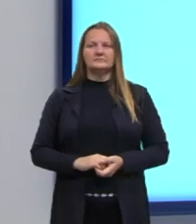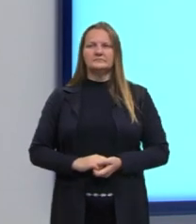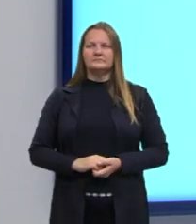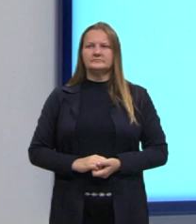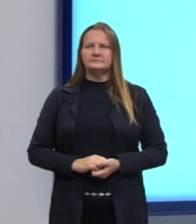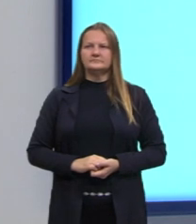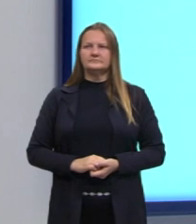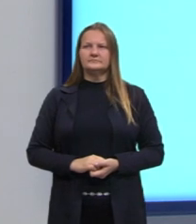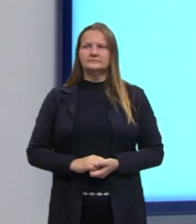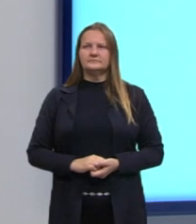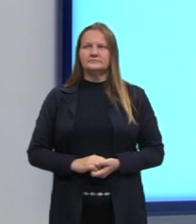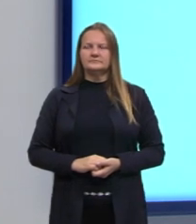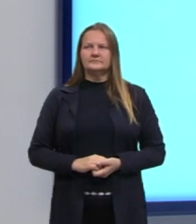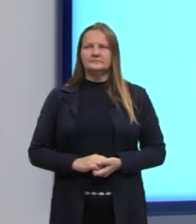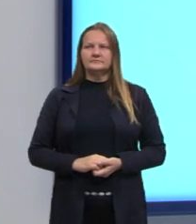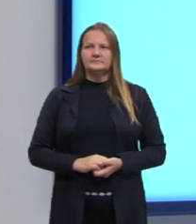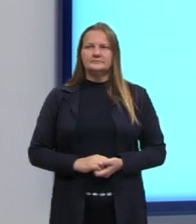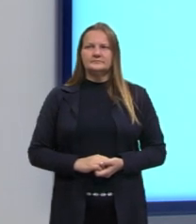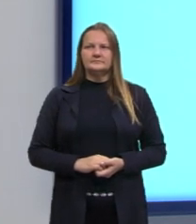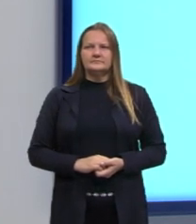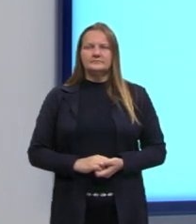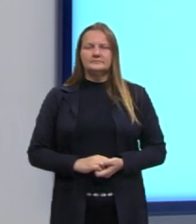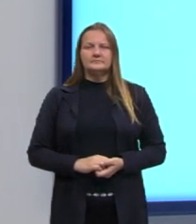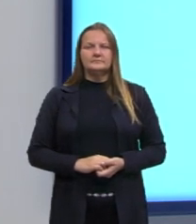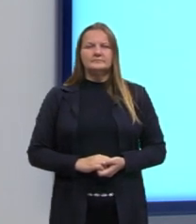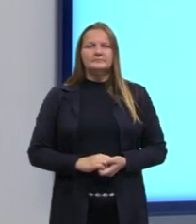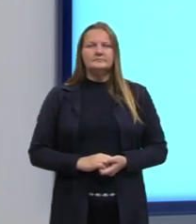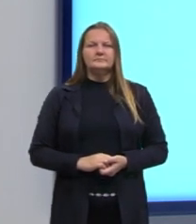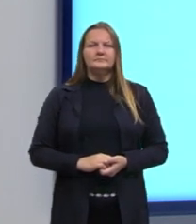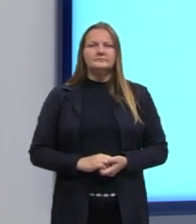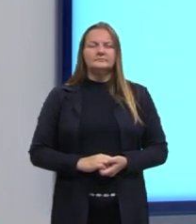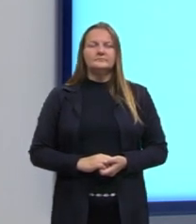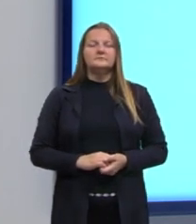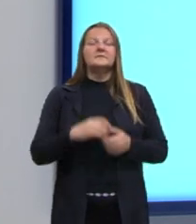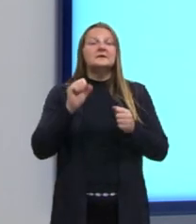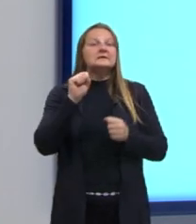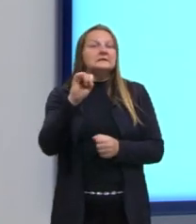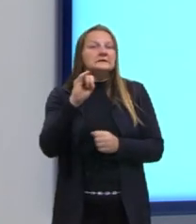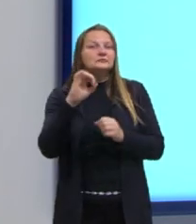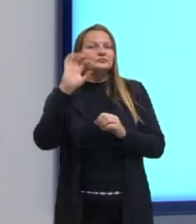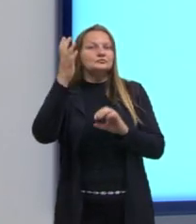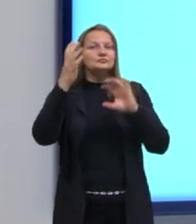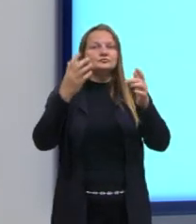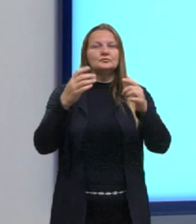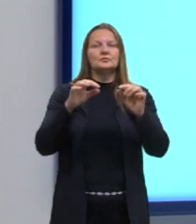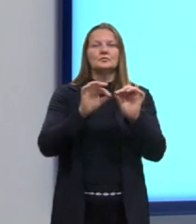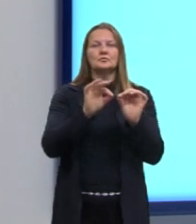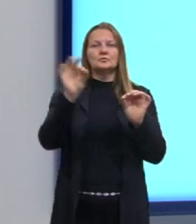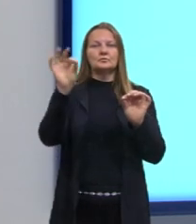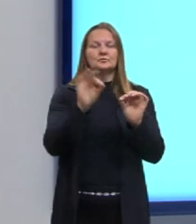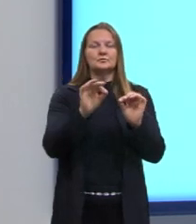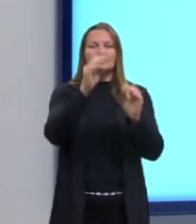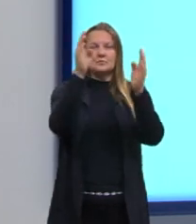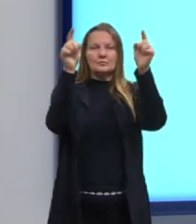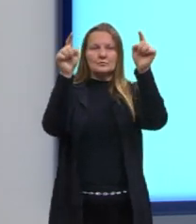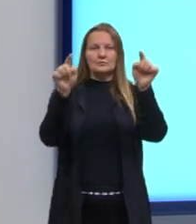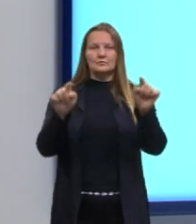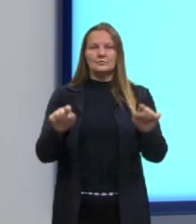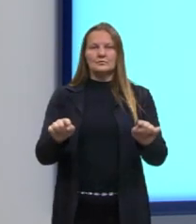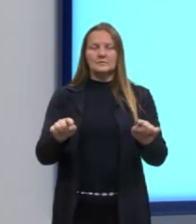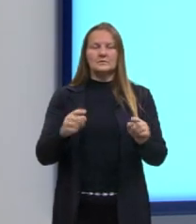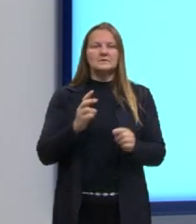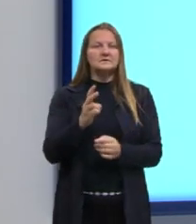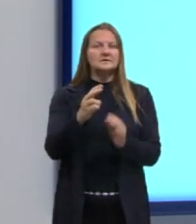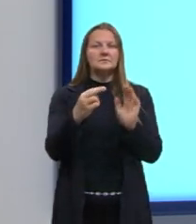então aqui quando nós desenvolvemos esse determinante nós chegamos na equação geral e ela vai seguir sempre